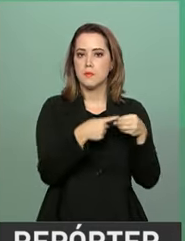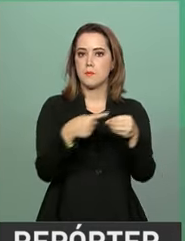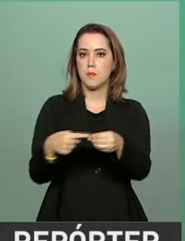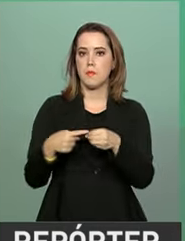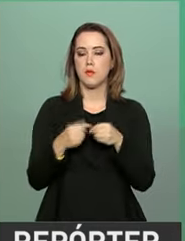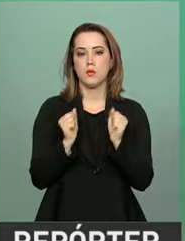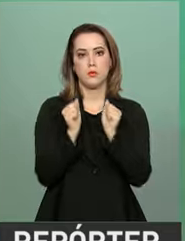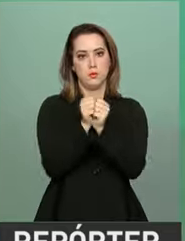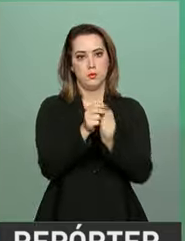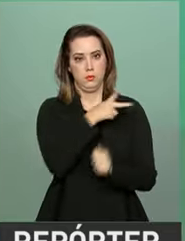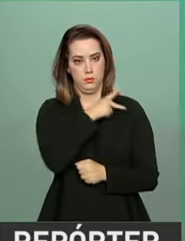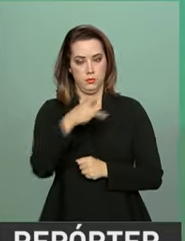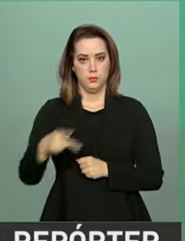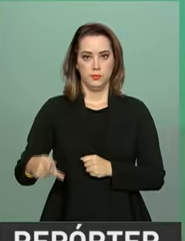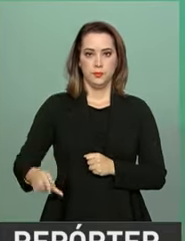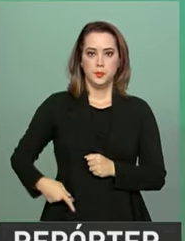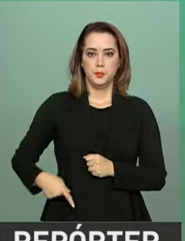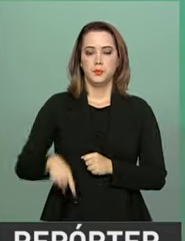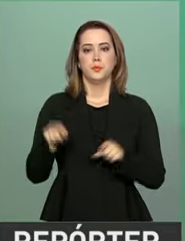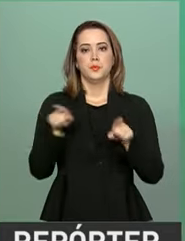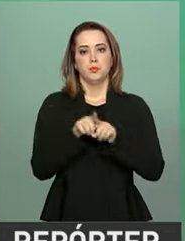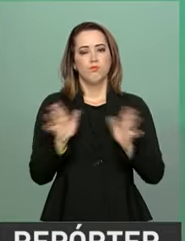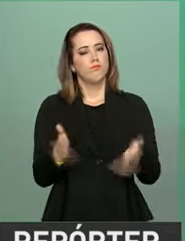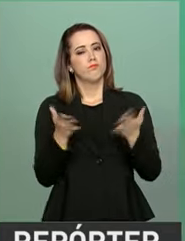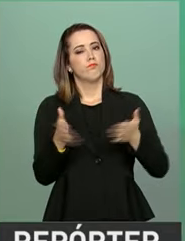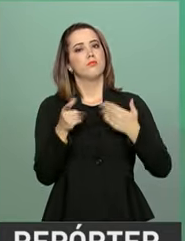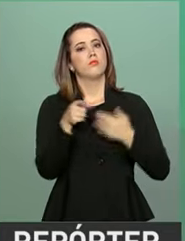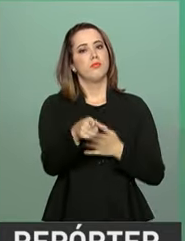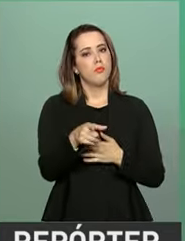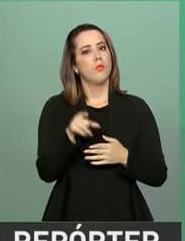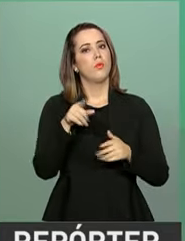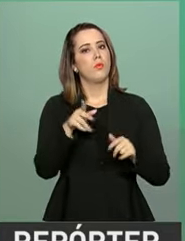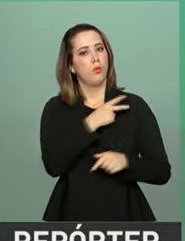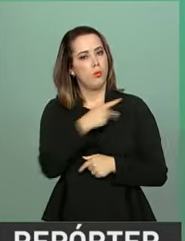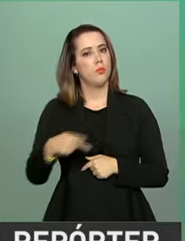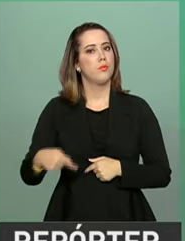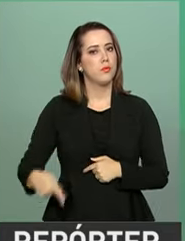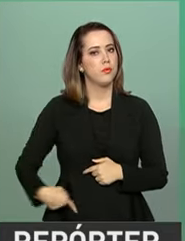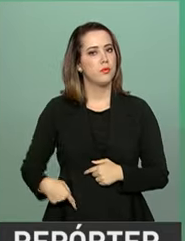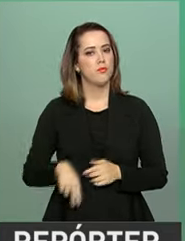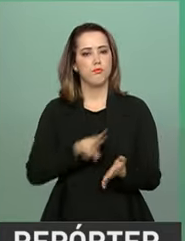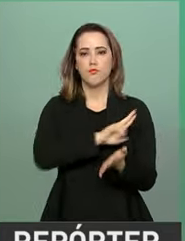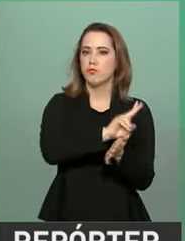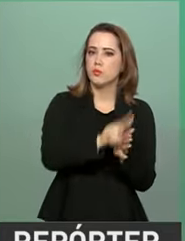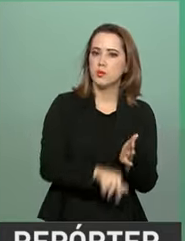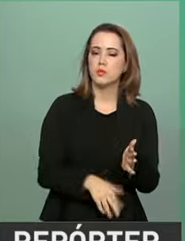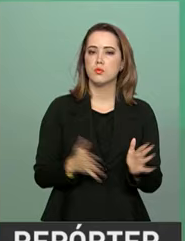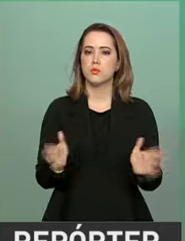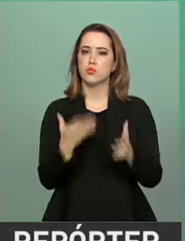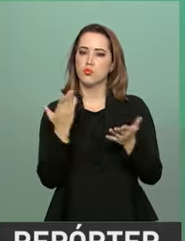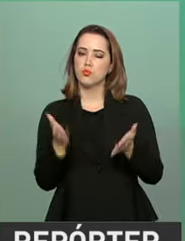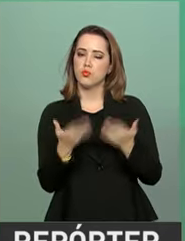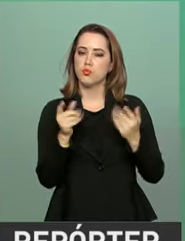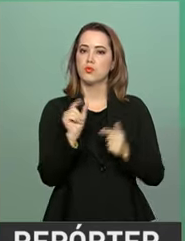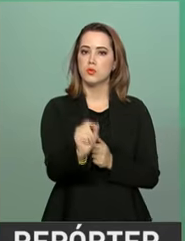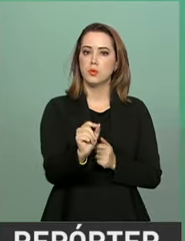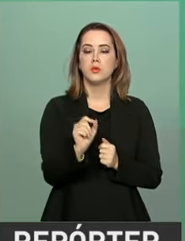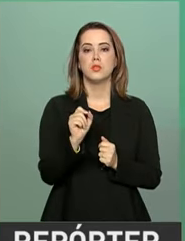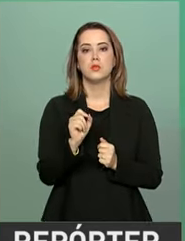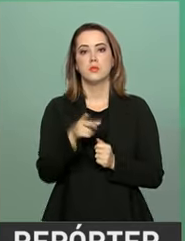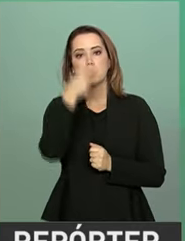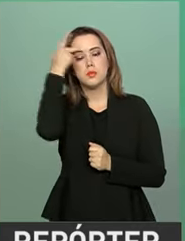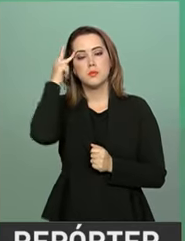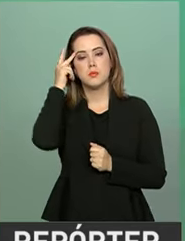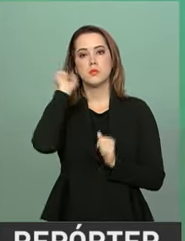junto com os prefeitos, inclusive estimulando os prefeitos com diversas formas de estímulo, de prêmios, para que as